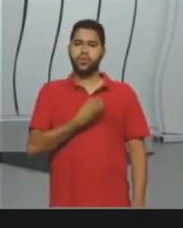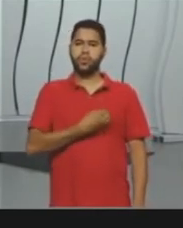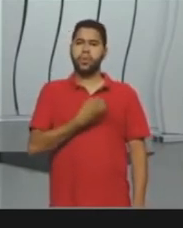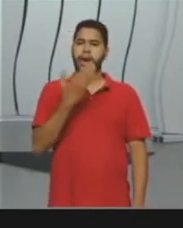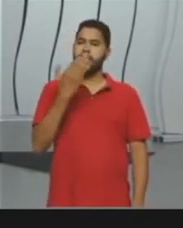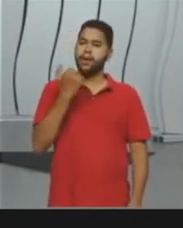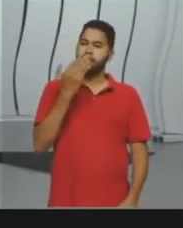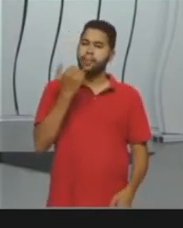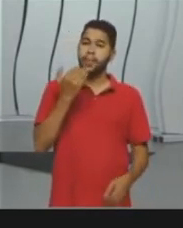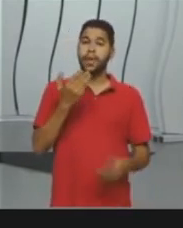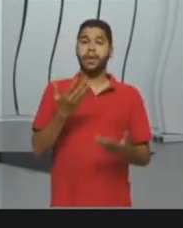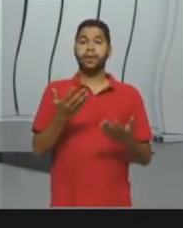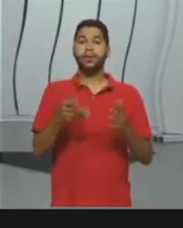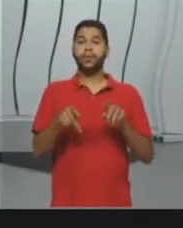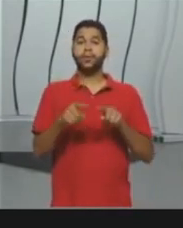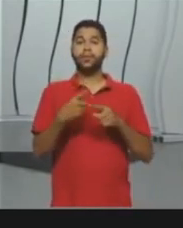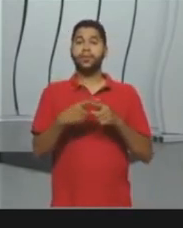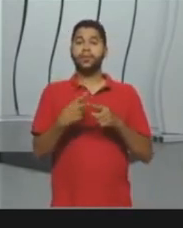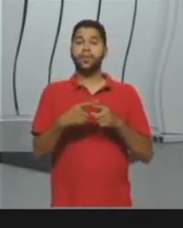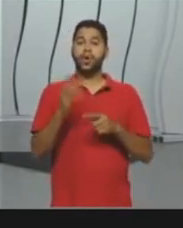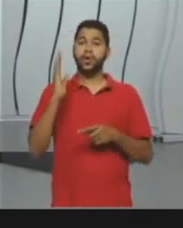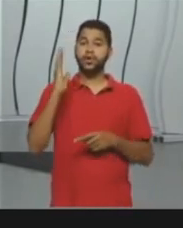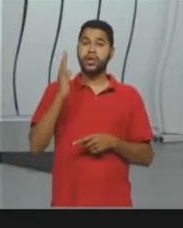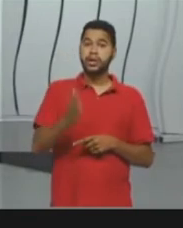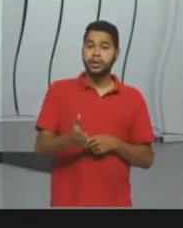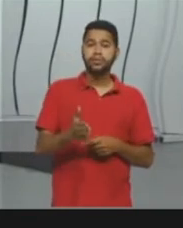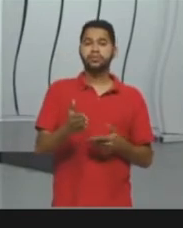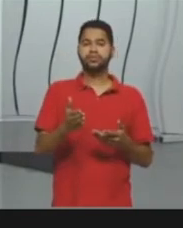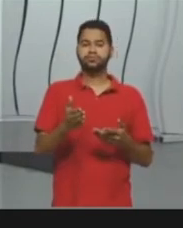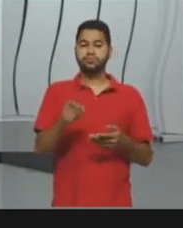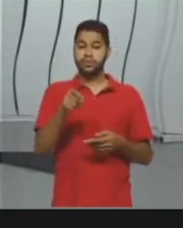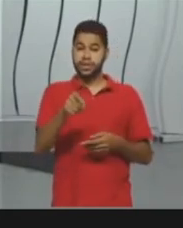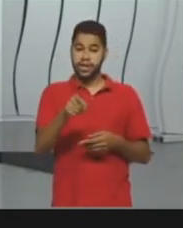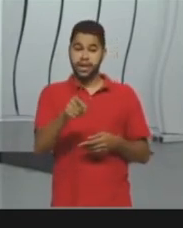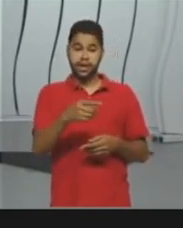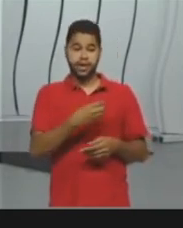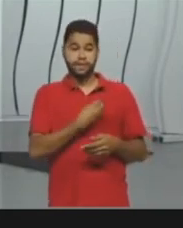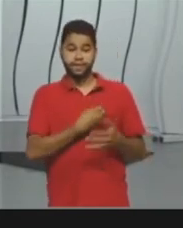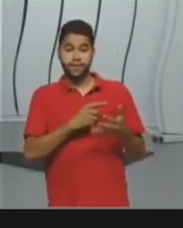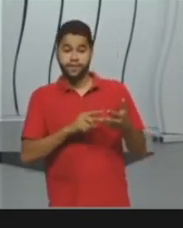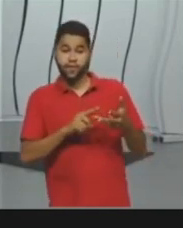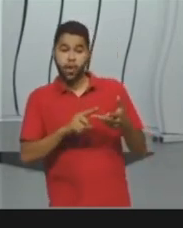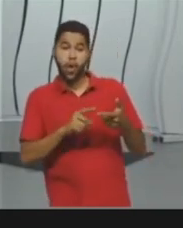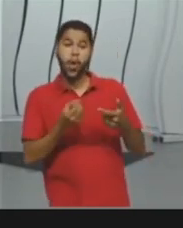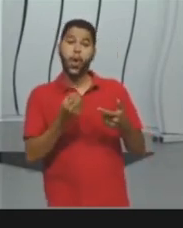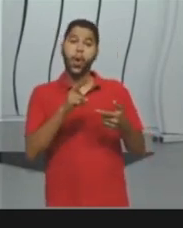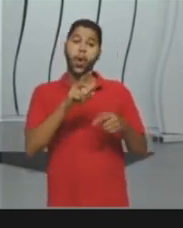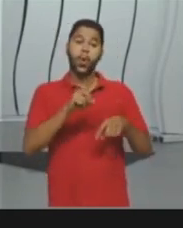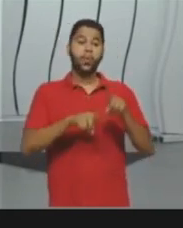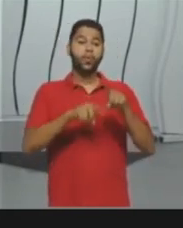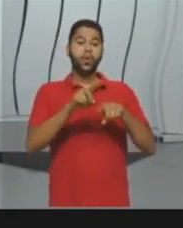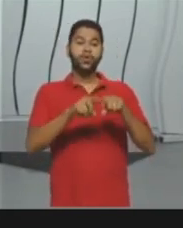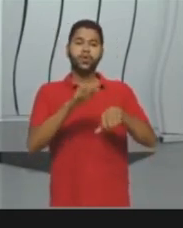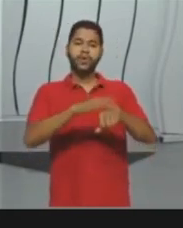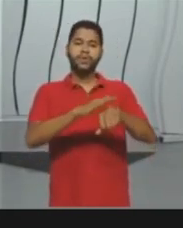alimentar diretamente daquele ser vivo ou vai se alimentar de algum produto daquele ser